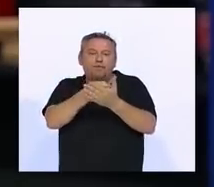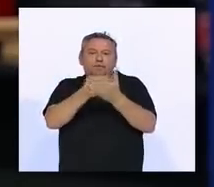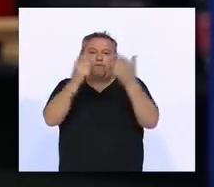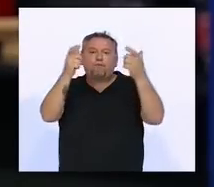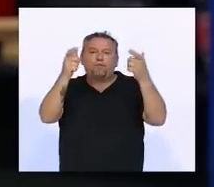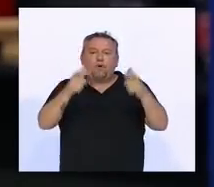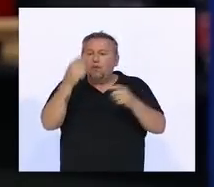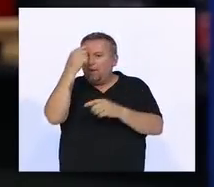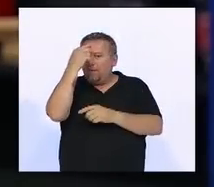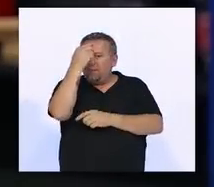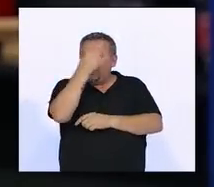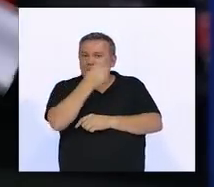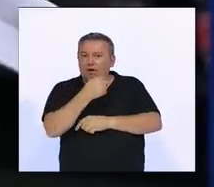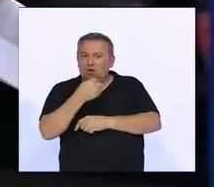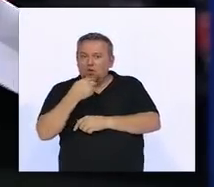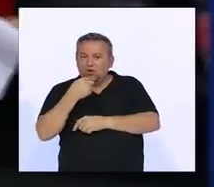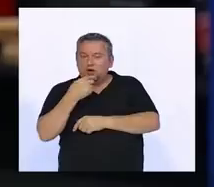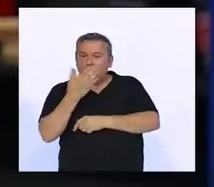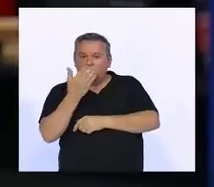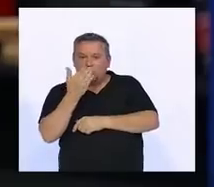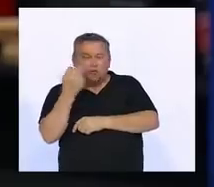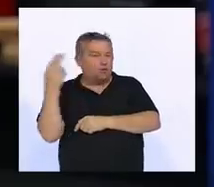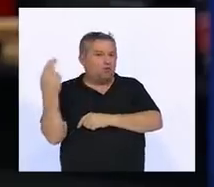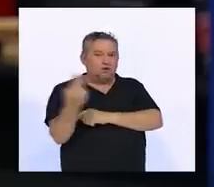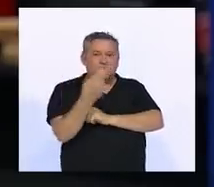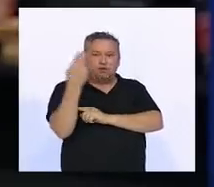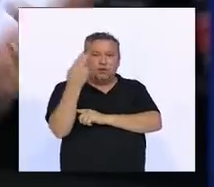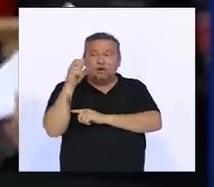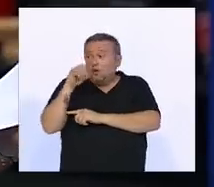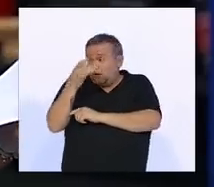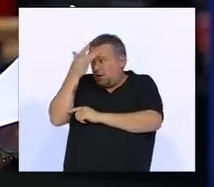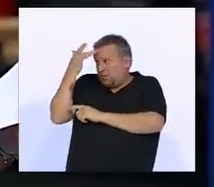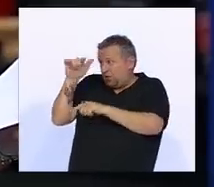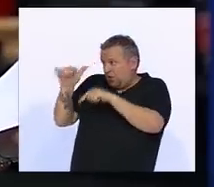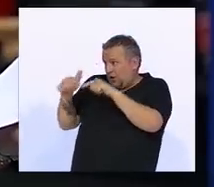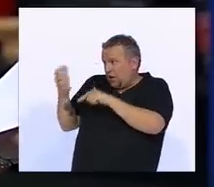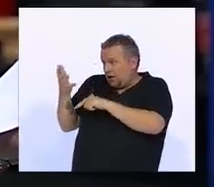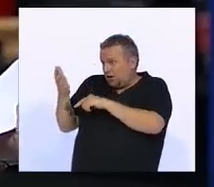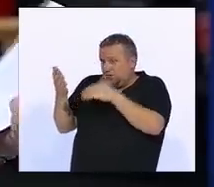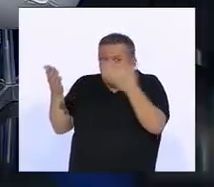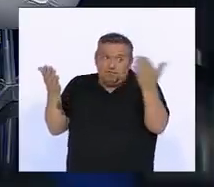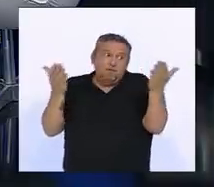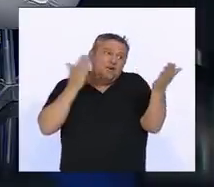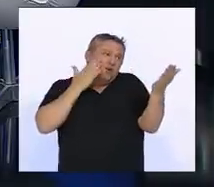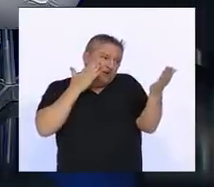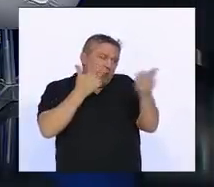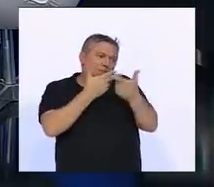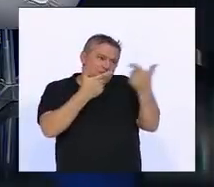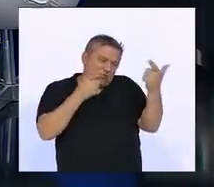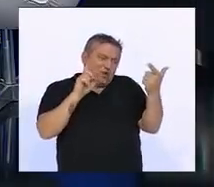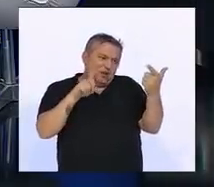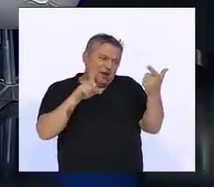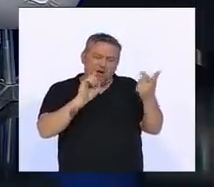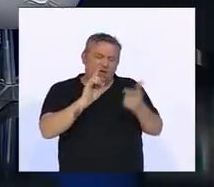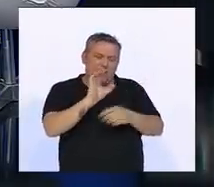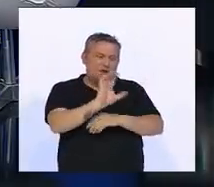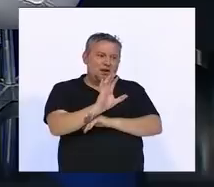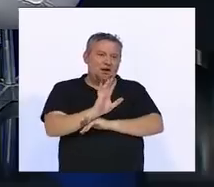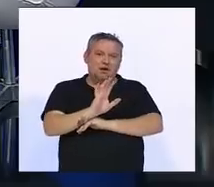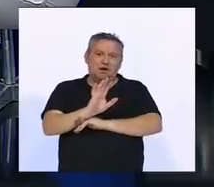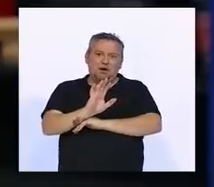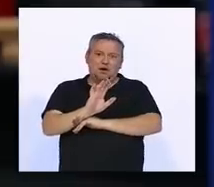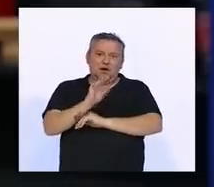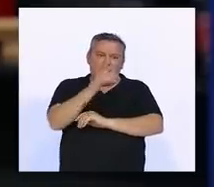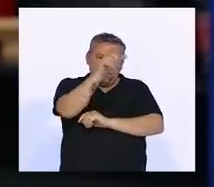uma meia hora de almoço. Ah, não, mas é se o trabalhador quiser. Eu sei como as coisas funcionam. Não é bem assim, certo? Então,